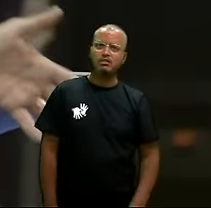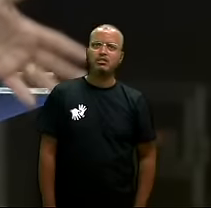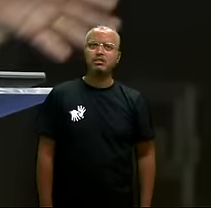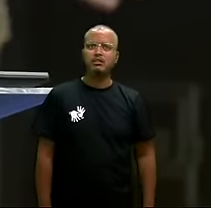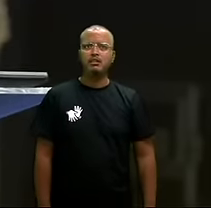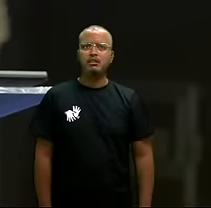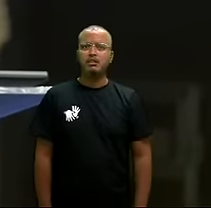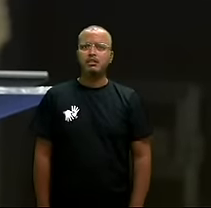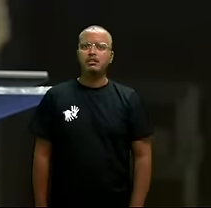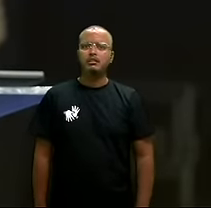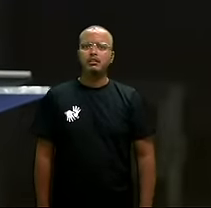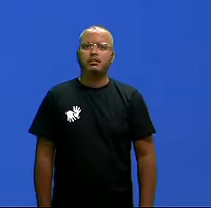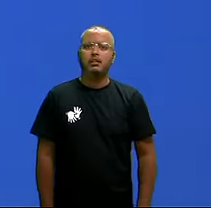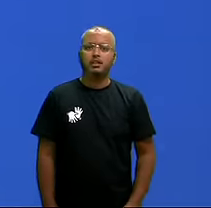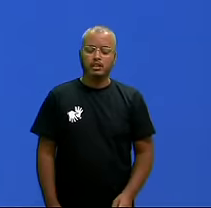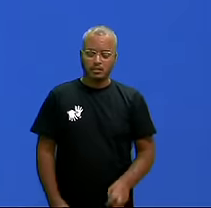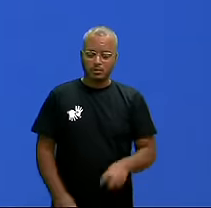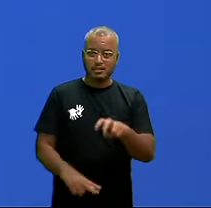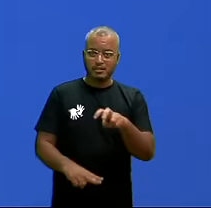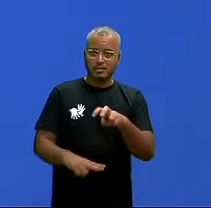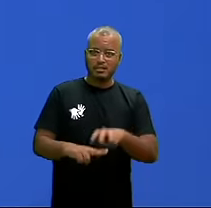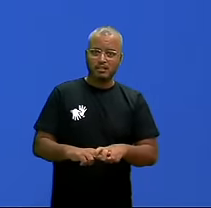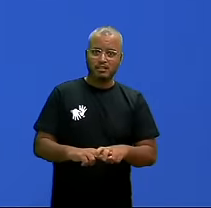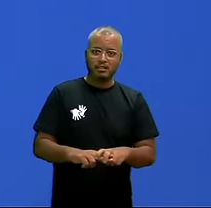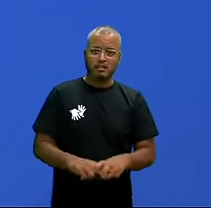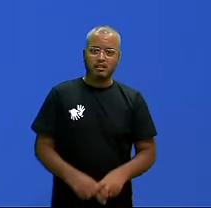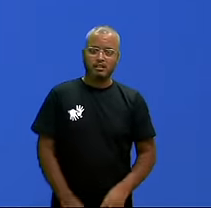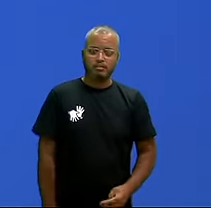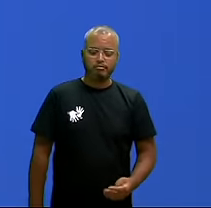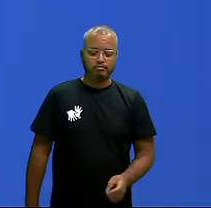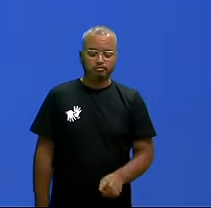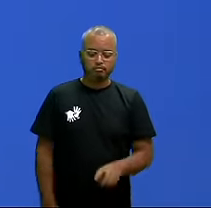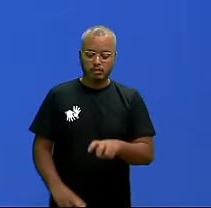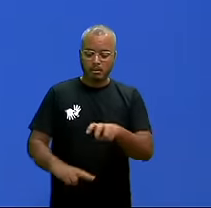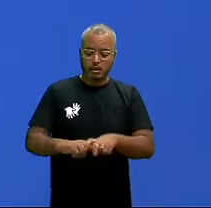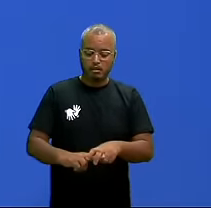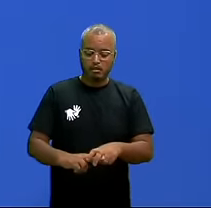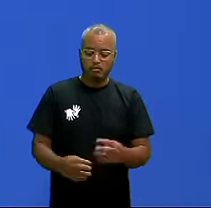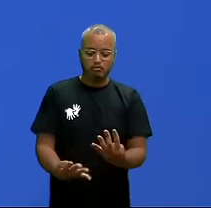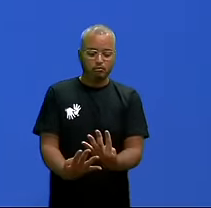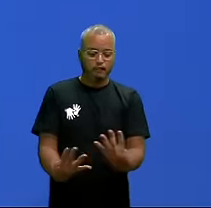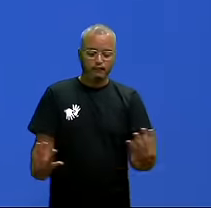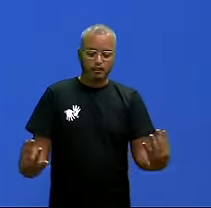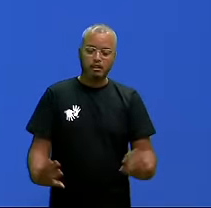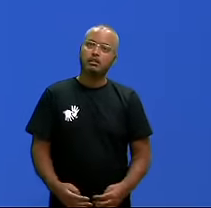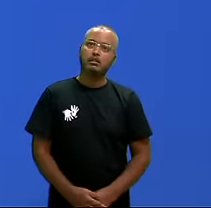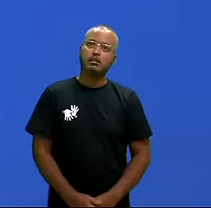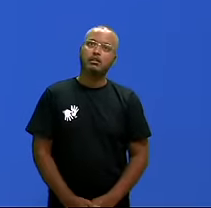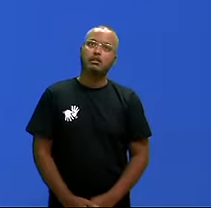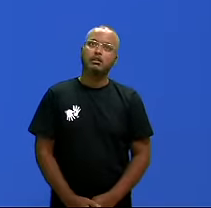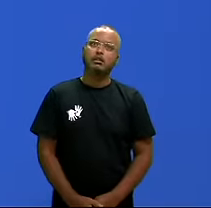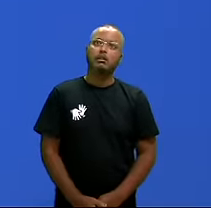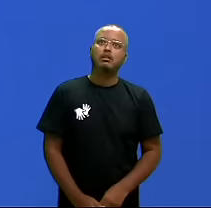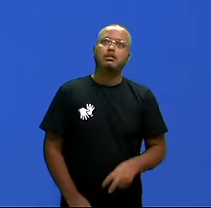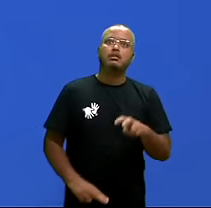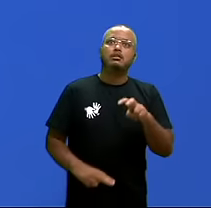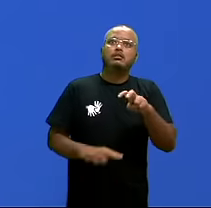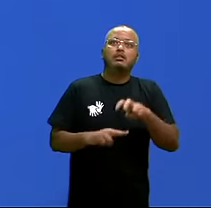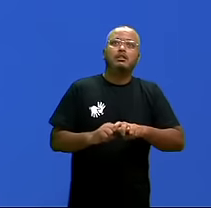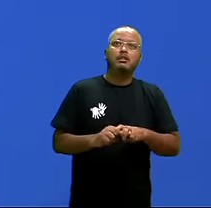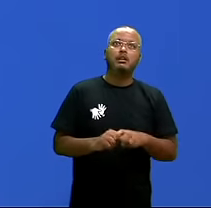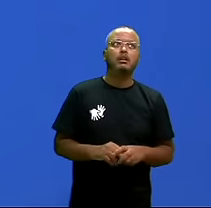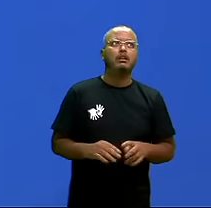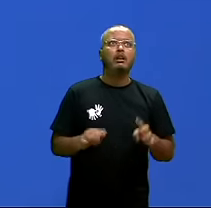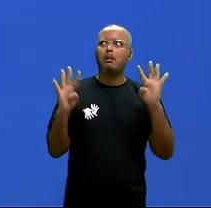história. Sentei na quarta fila, irmão, ali, ó, onde está ela ali, mais ou menos assim, onde vocês estão, vocês aí na quarta fila. Lá atrás, assim, mais que